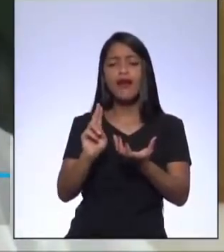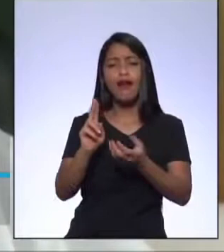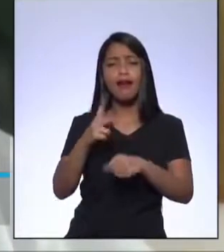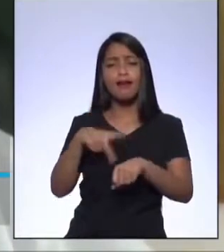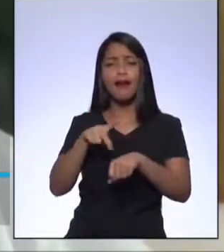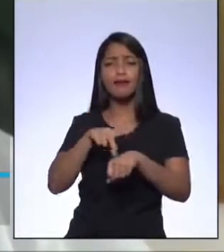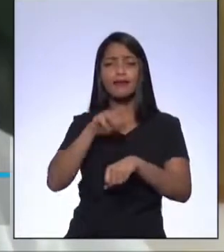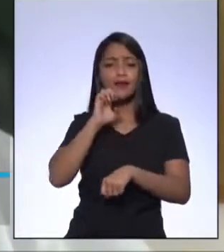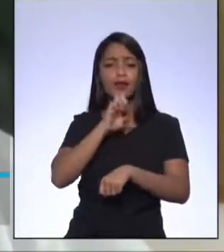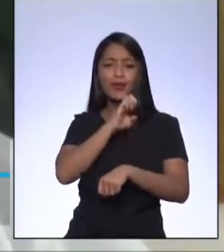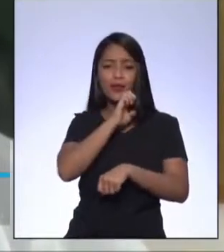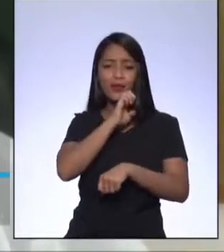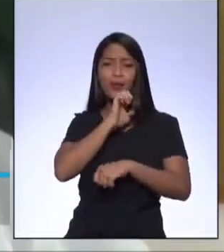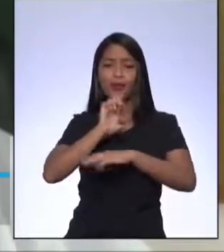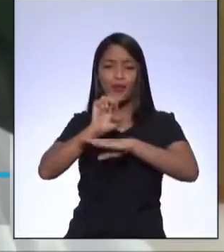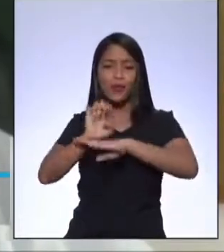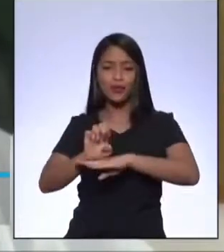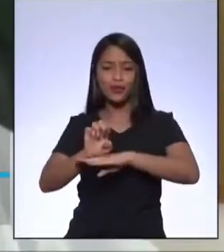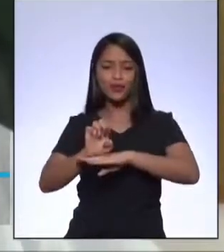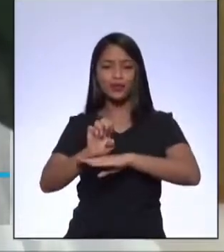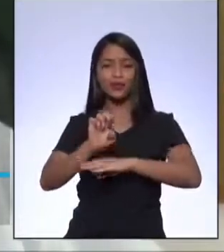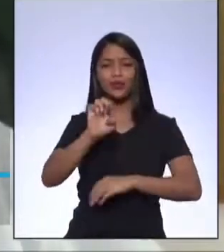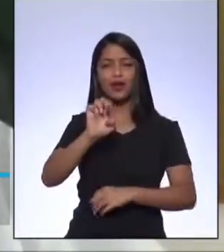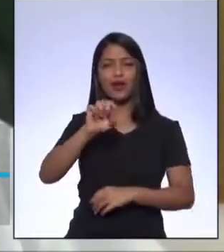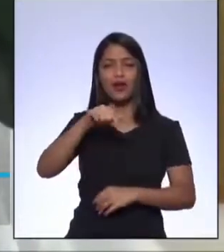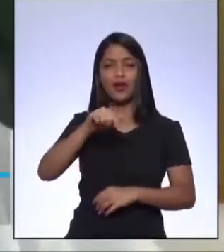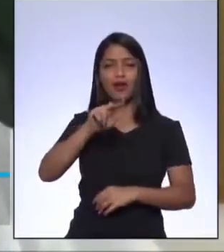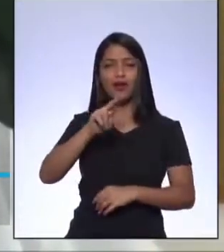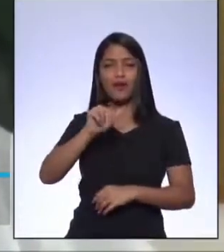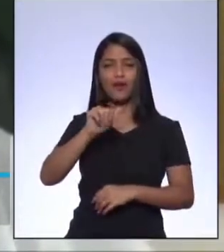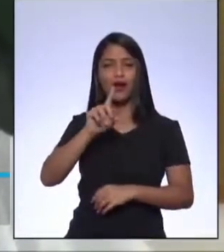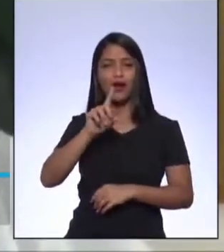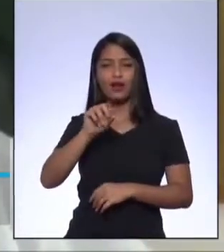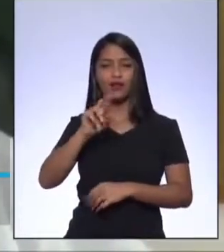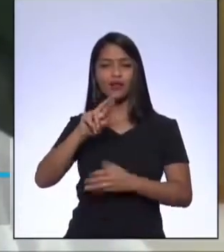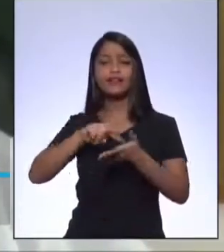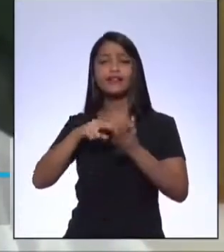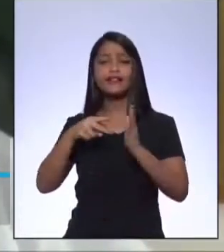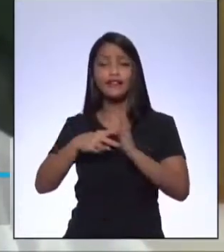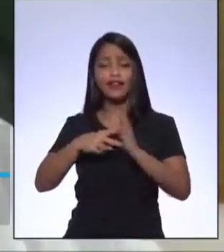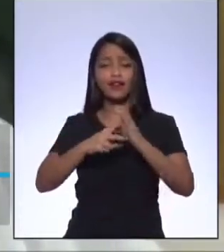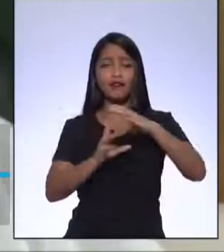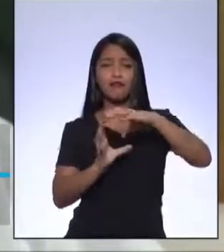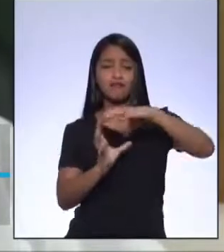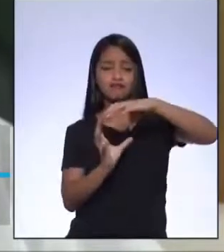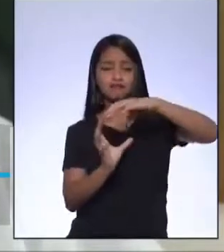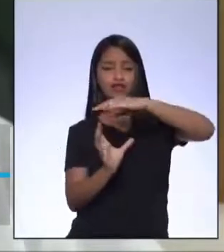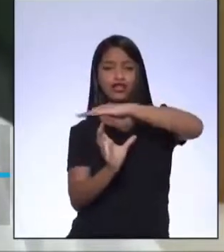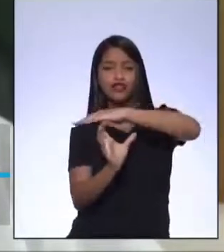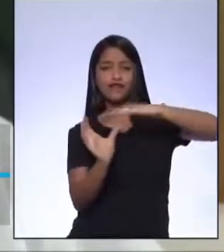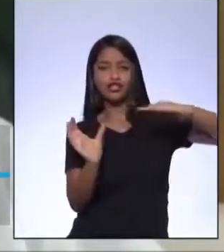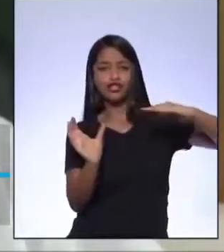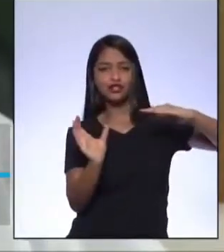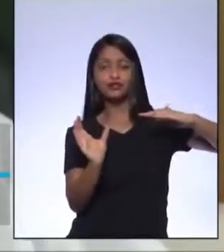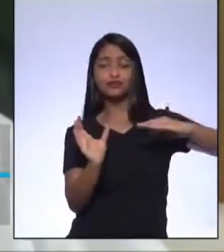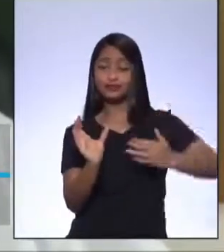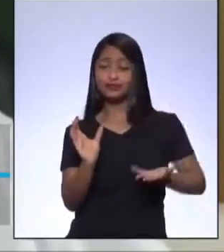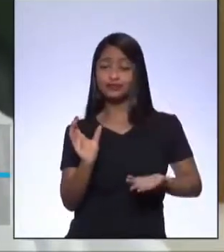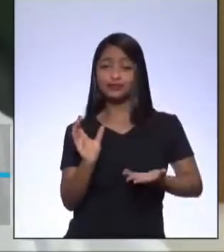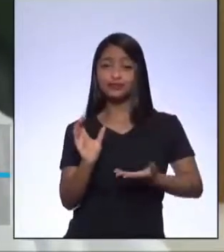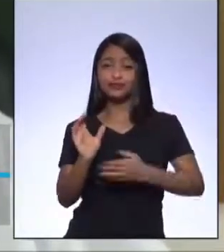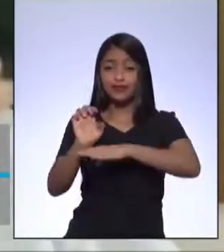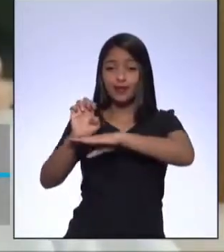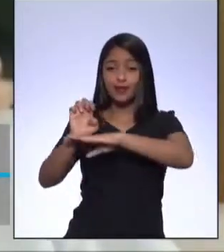Equador. A palavra Equador quer dizer aquele que divide ao meio, tá? O Equador, gente, é o